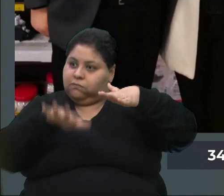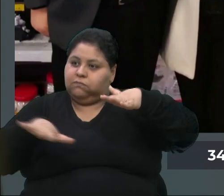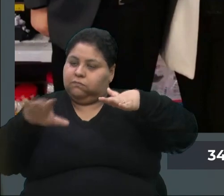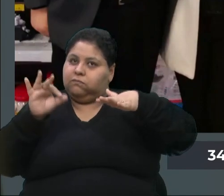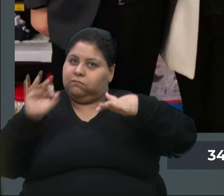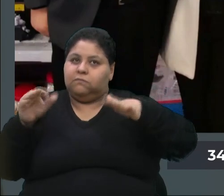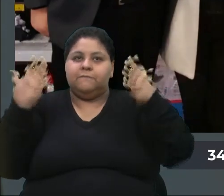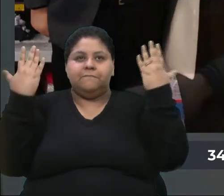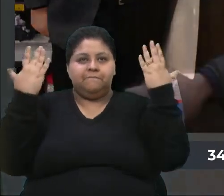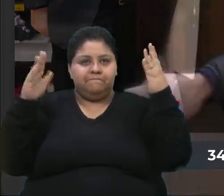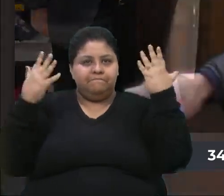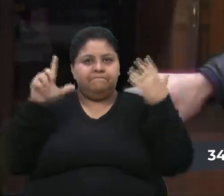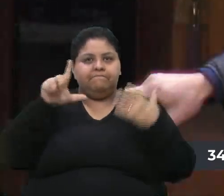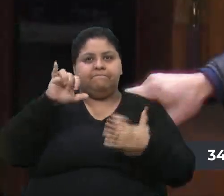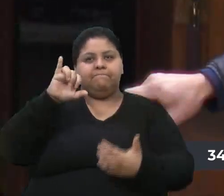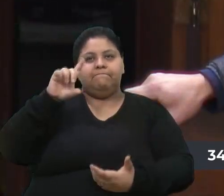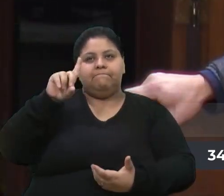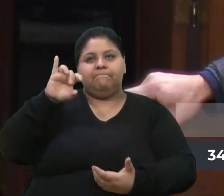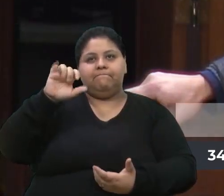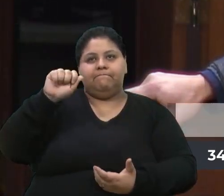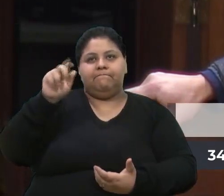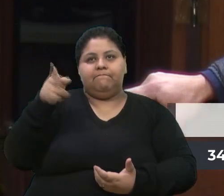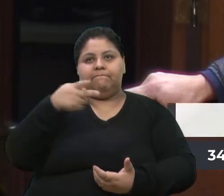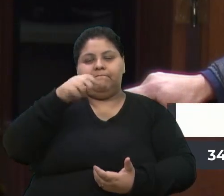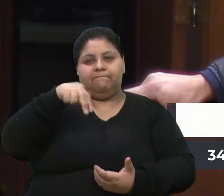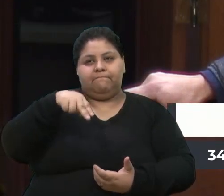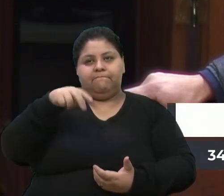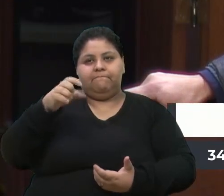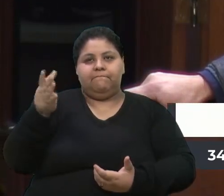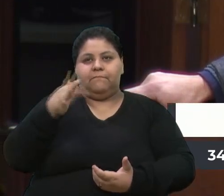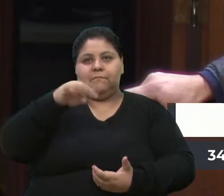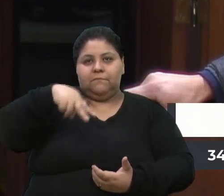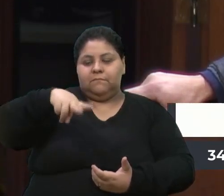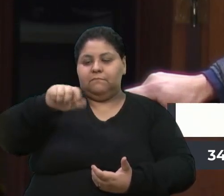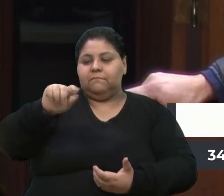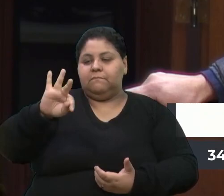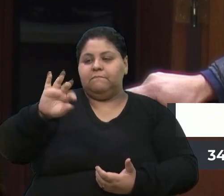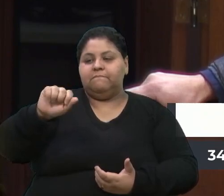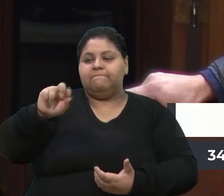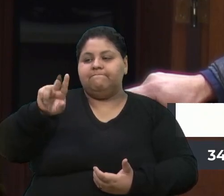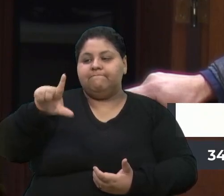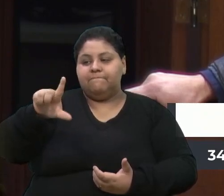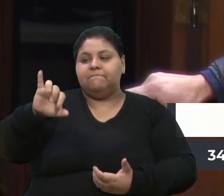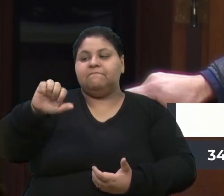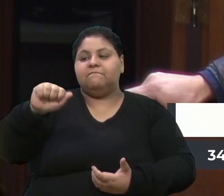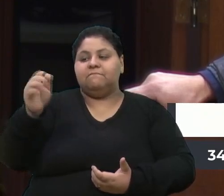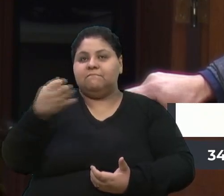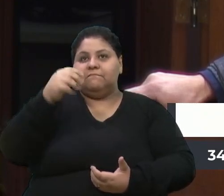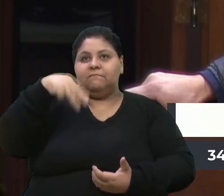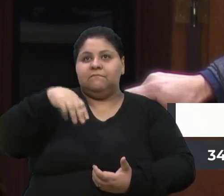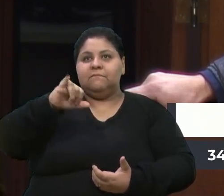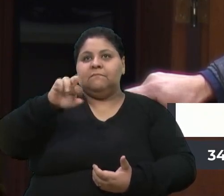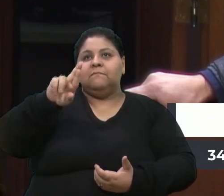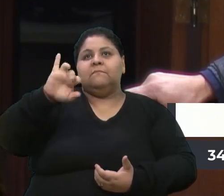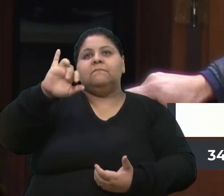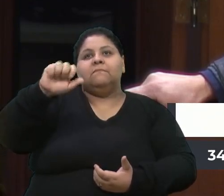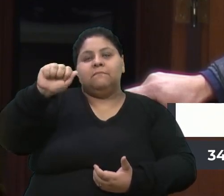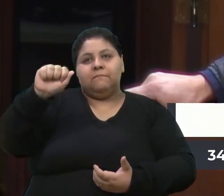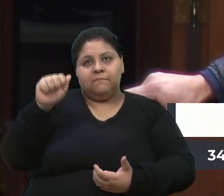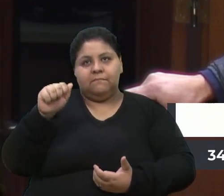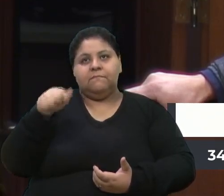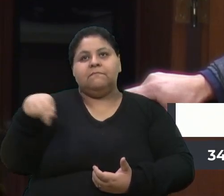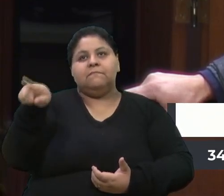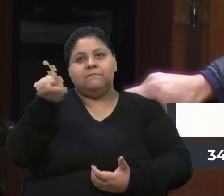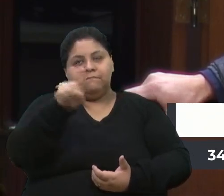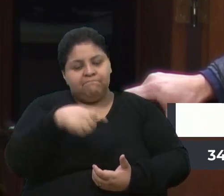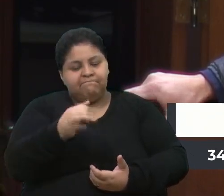parabéns, Lidiane, parabéns, Natália, parabéns, Miriam, parabéns, Natália. Vocês são